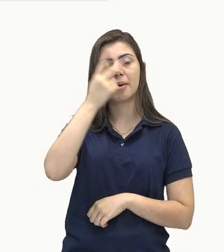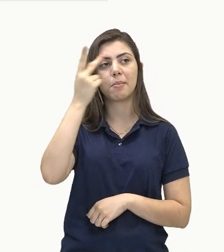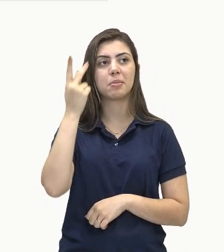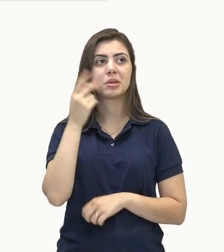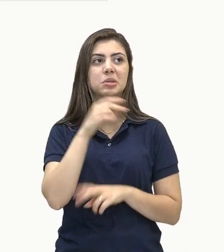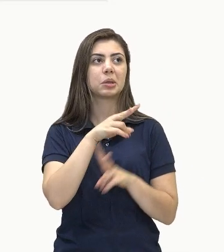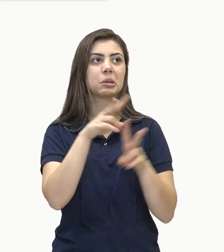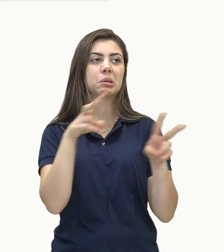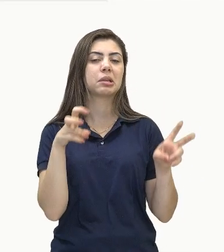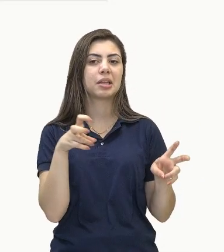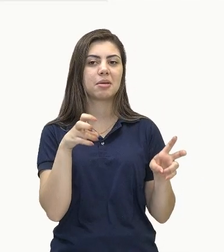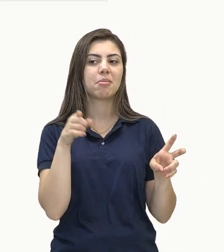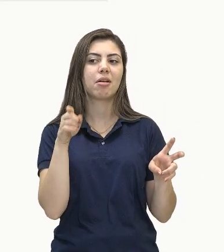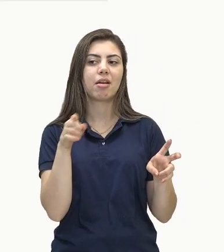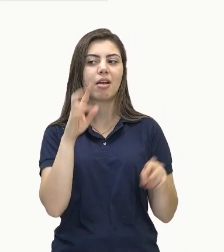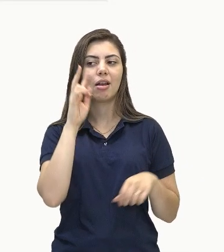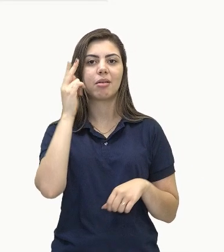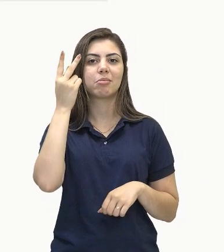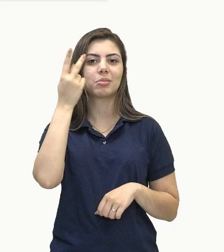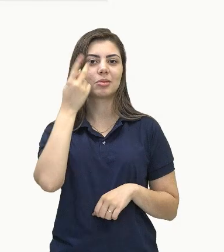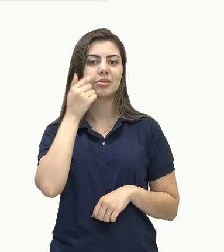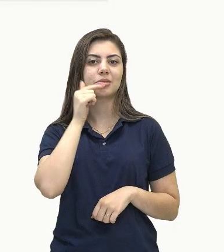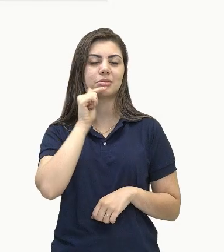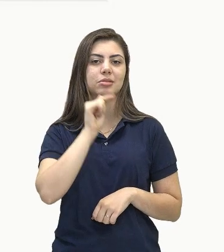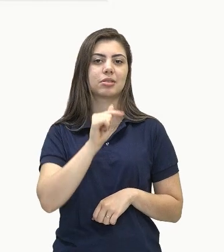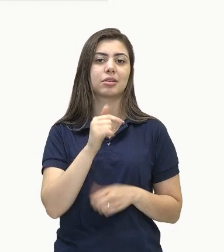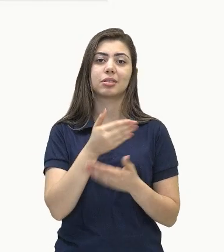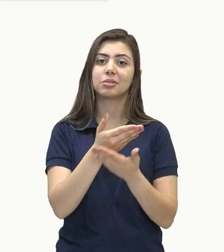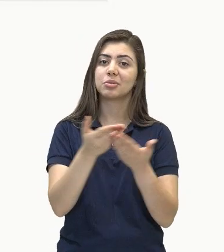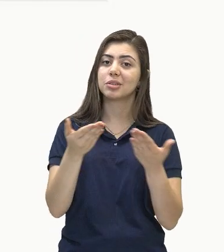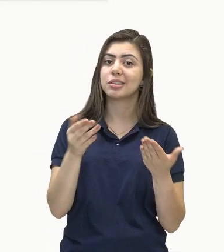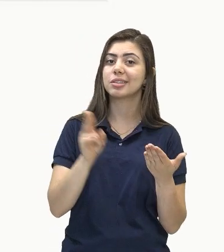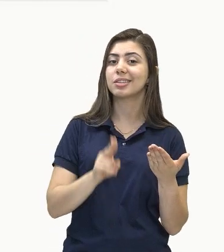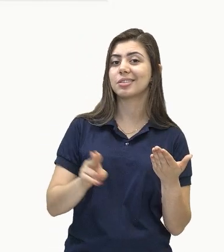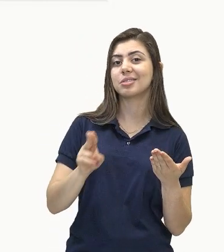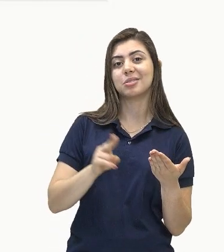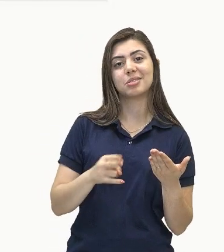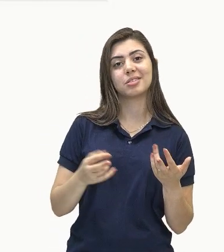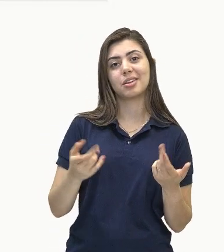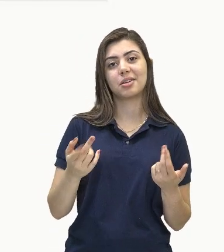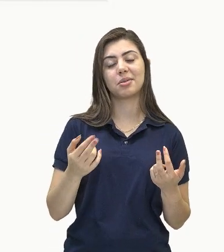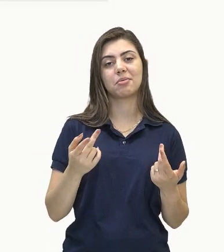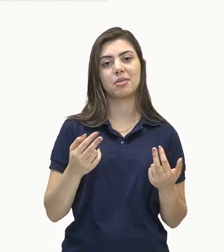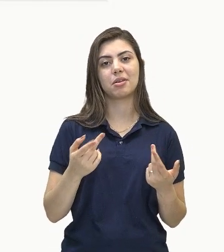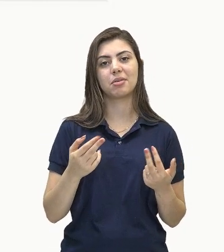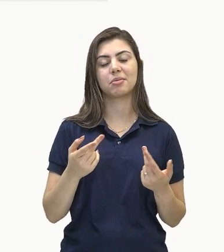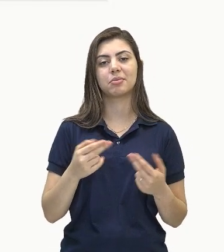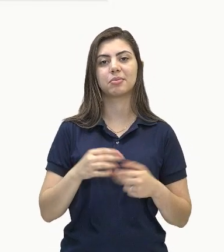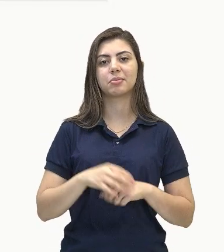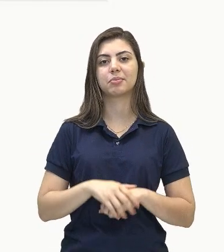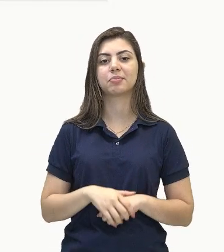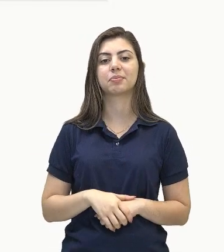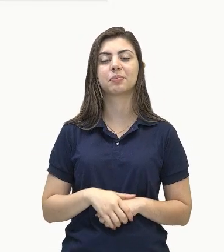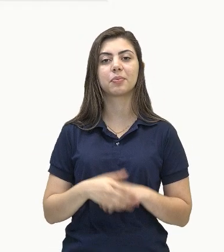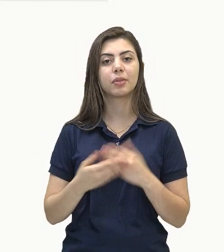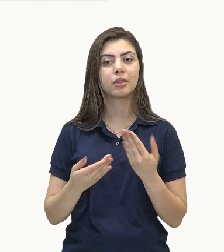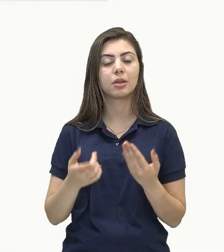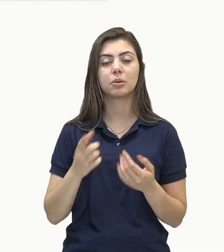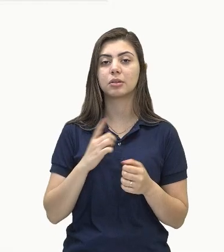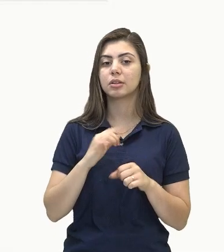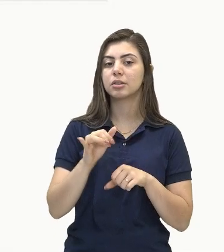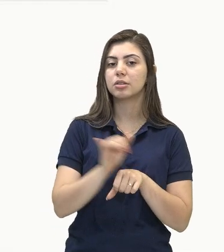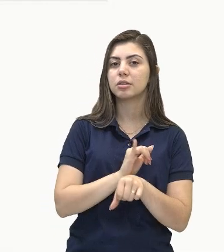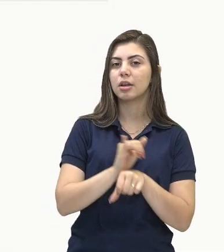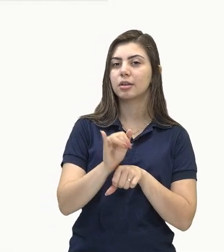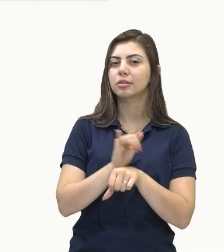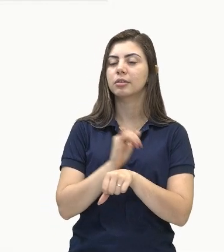de algo. Então, você também utiliza, não só você vai encontrar as estratégias